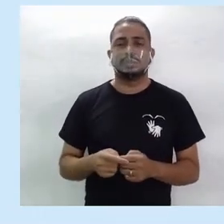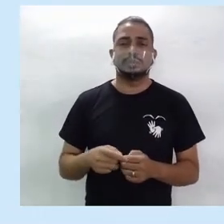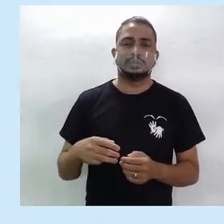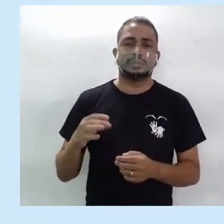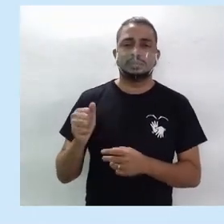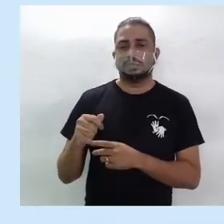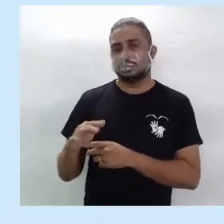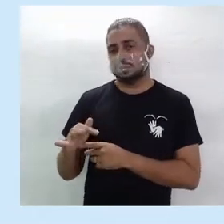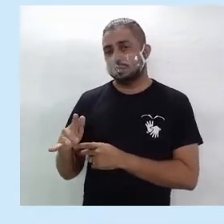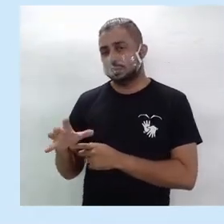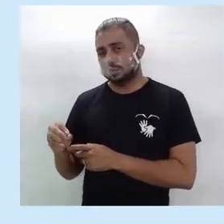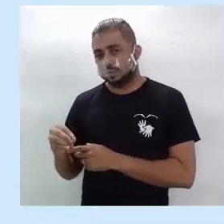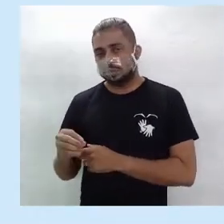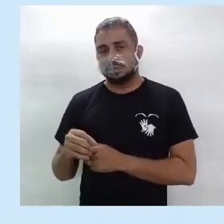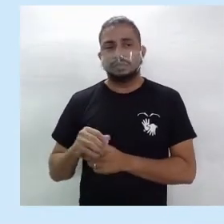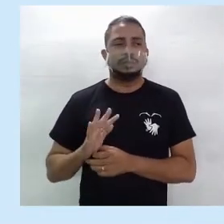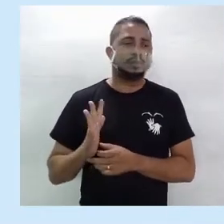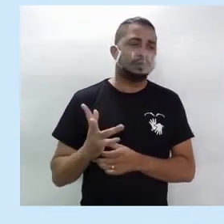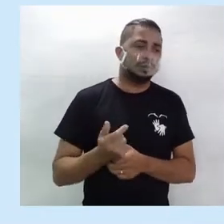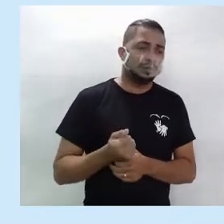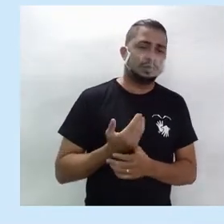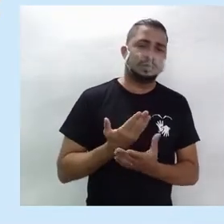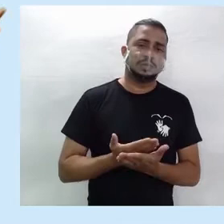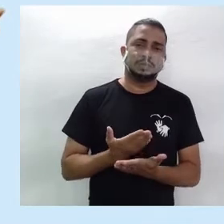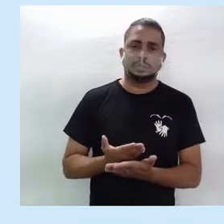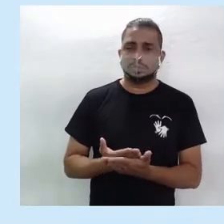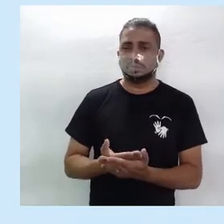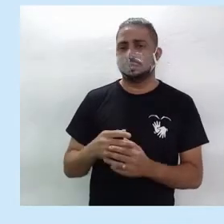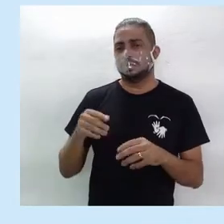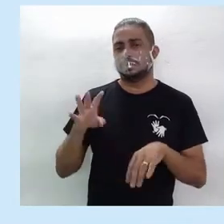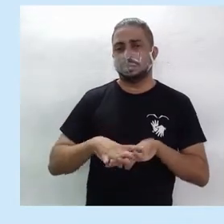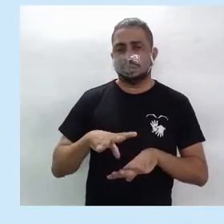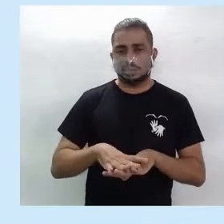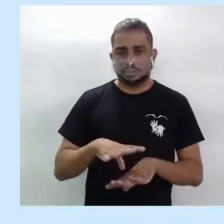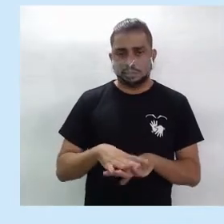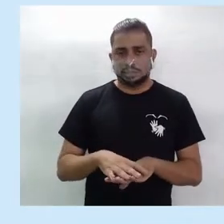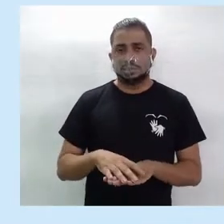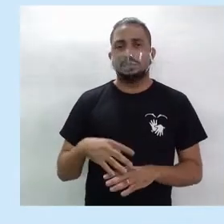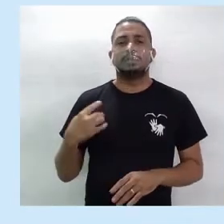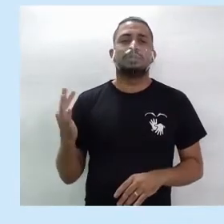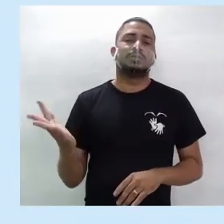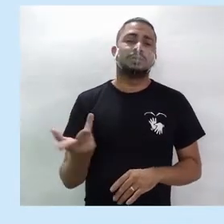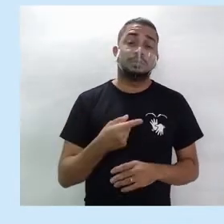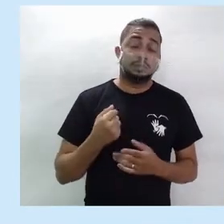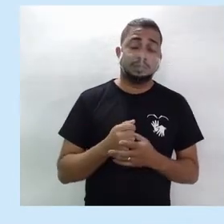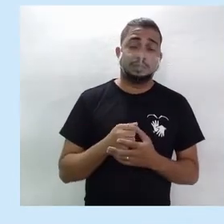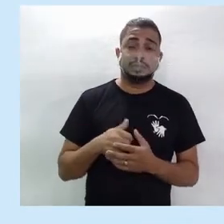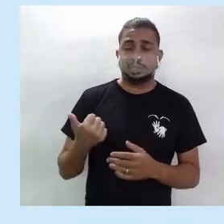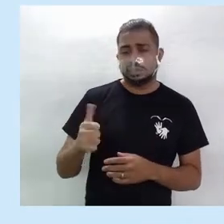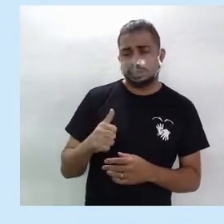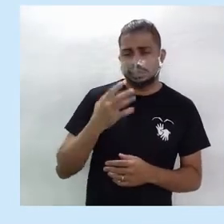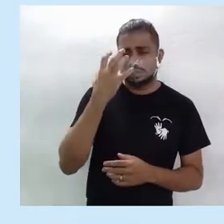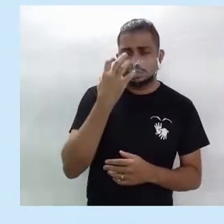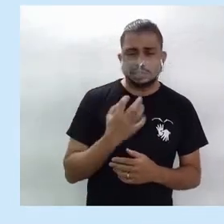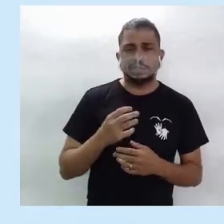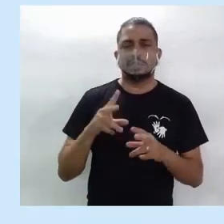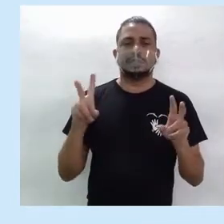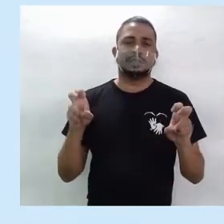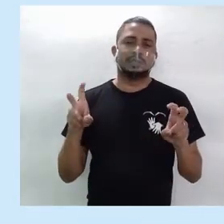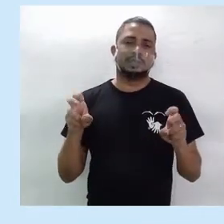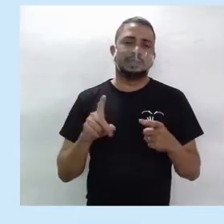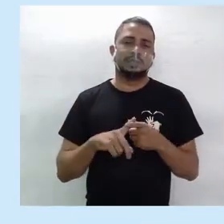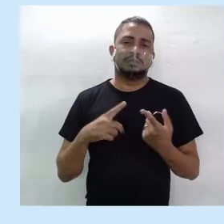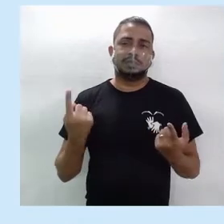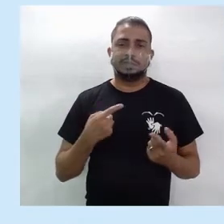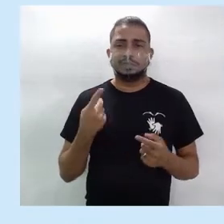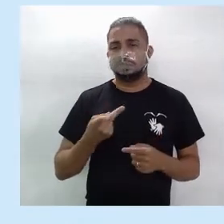convenção cartográfica, todo o seu estudo matemático, toda a sua análise séria sobre o assunto. Mas